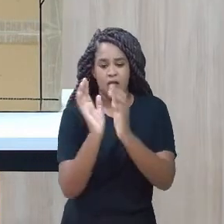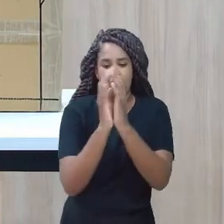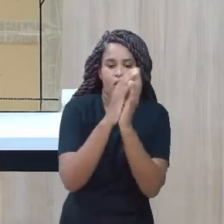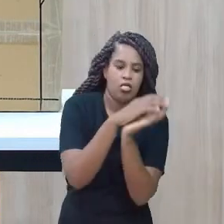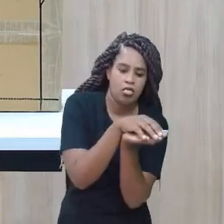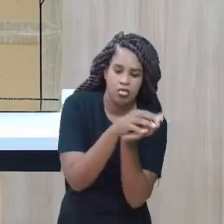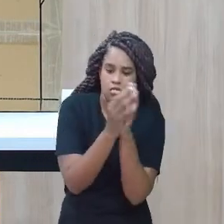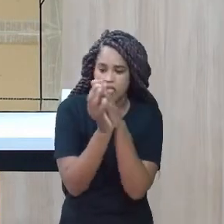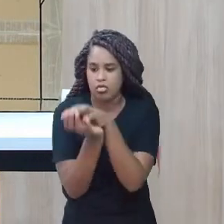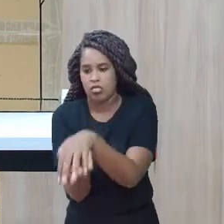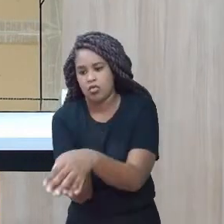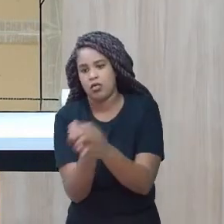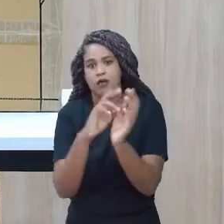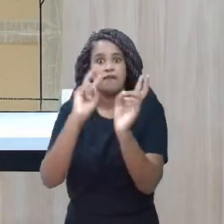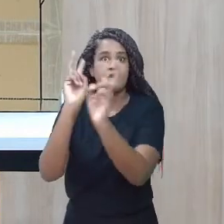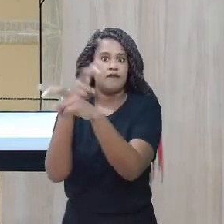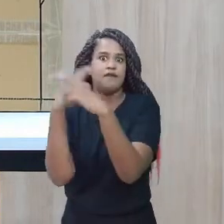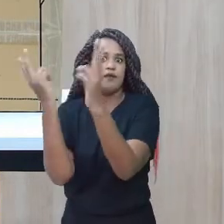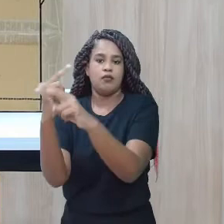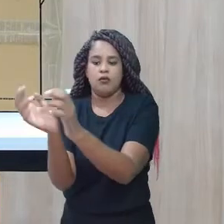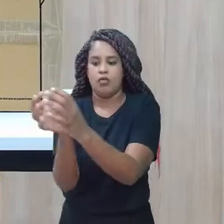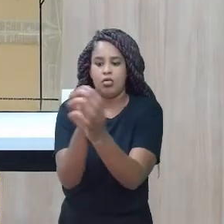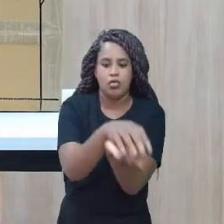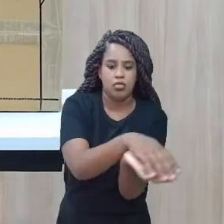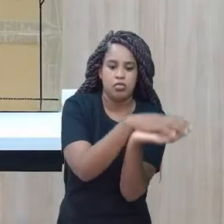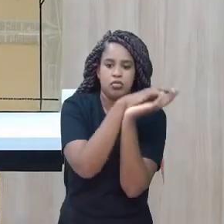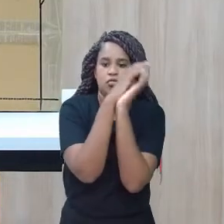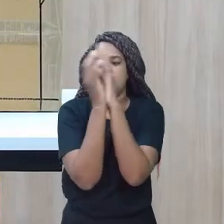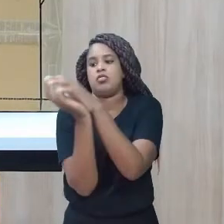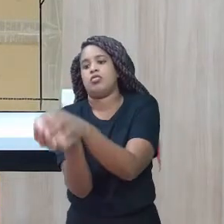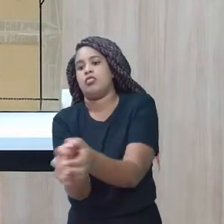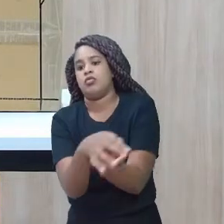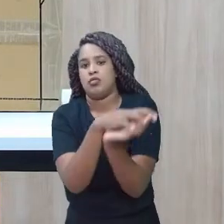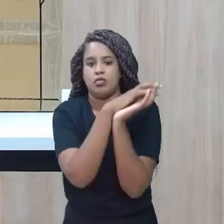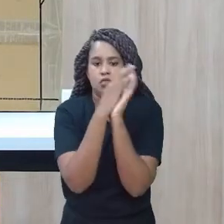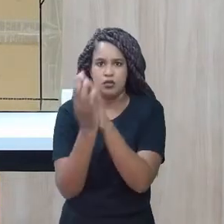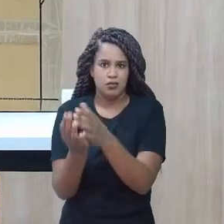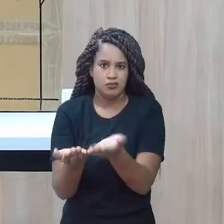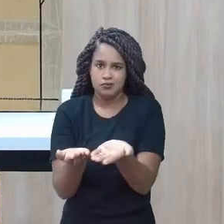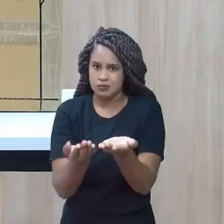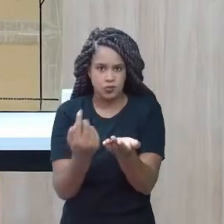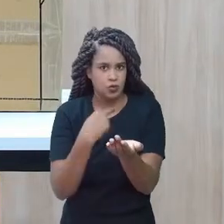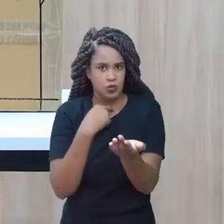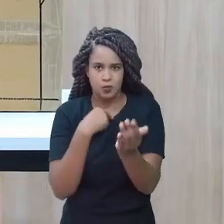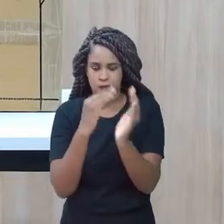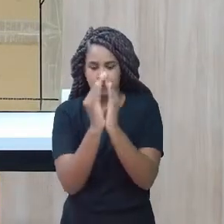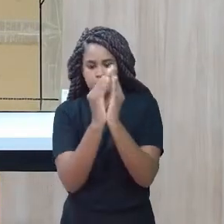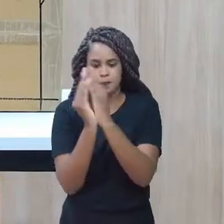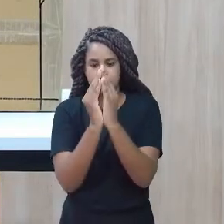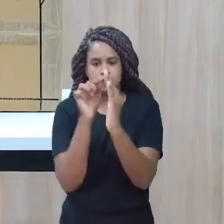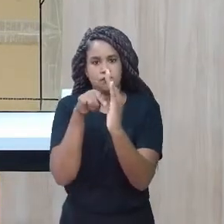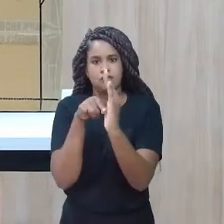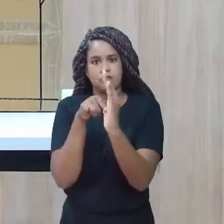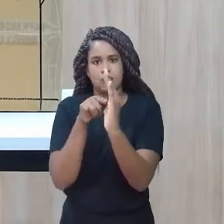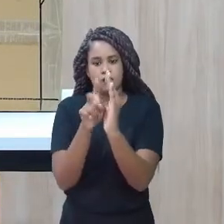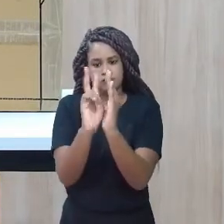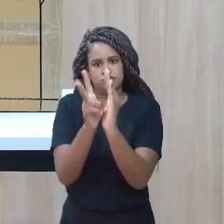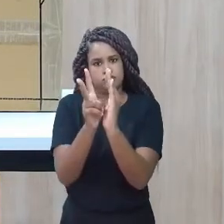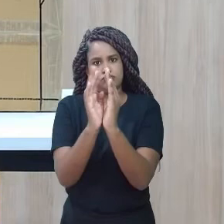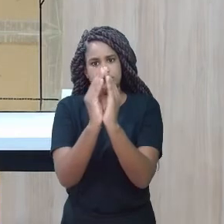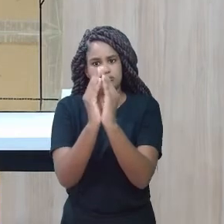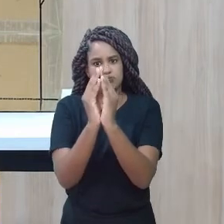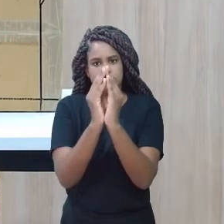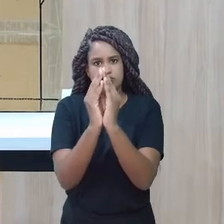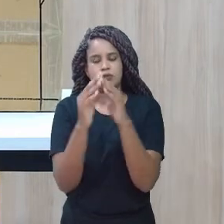né? Dá um vento, o boneco vai para lá. Peraí, não é João Bobo, não. É teatro de sombras. Vote.